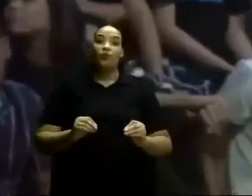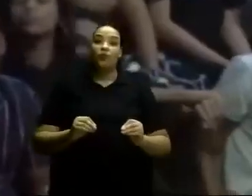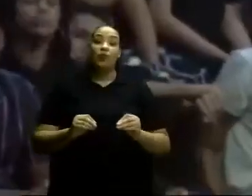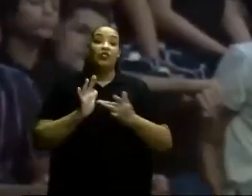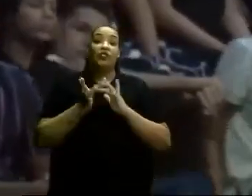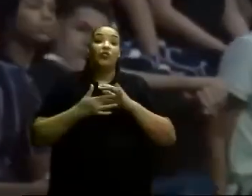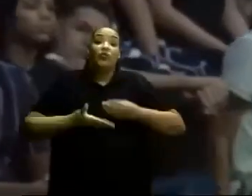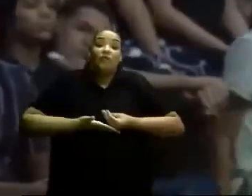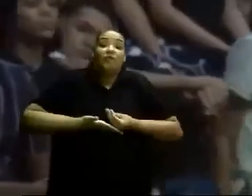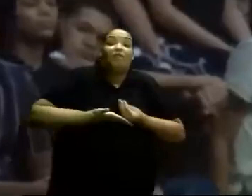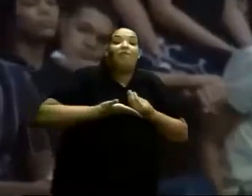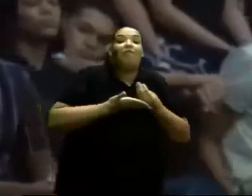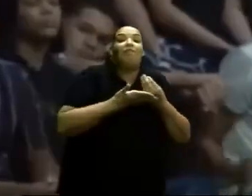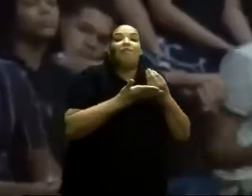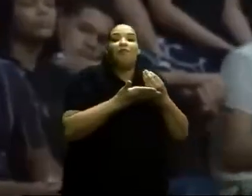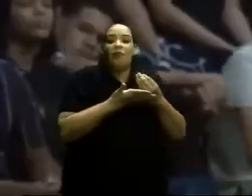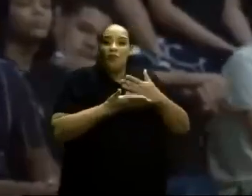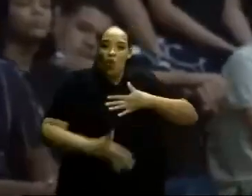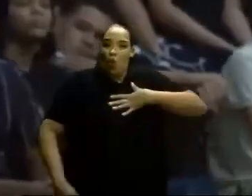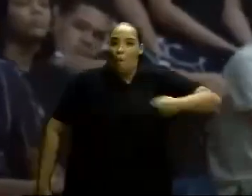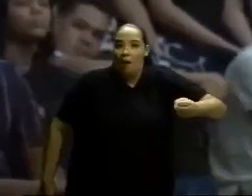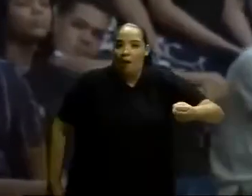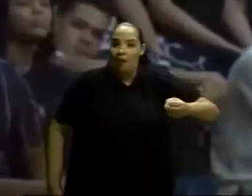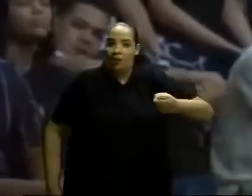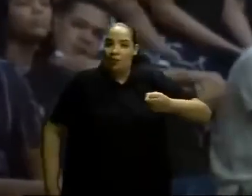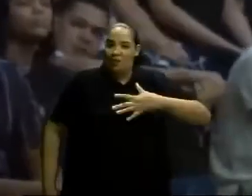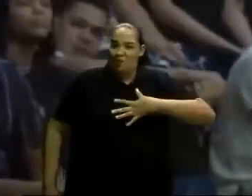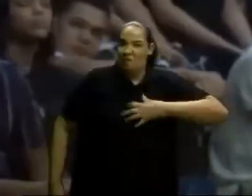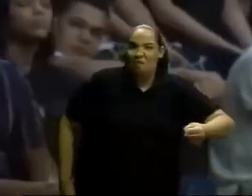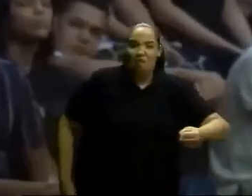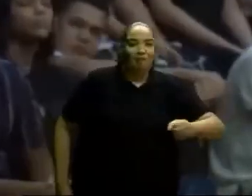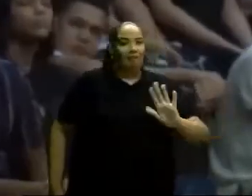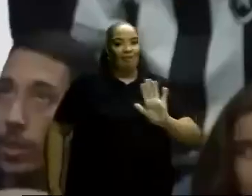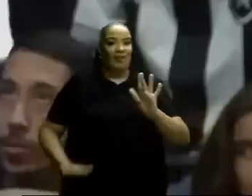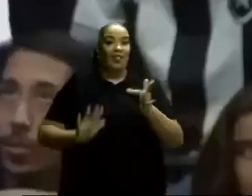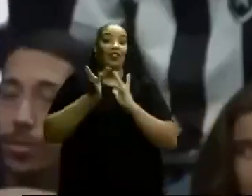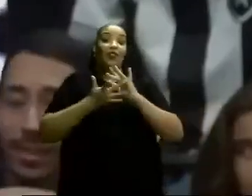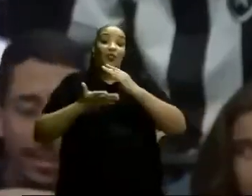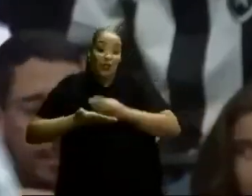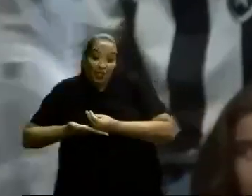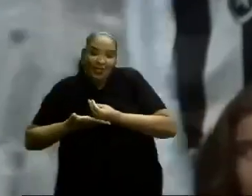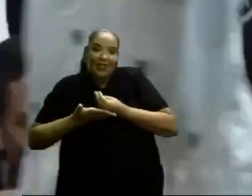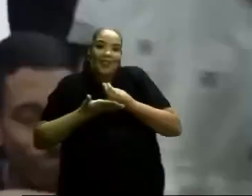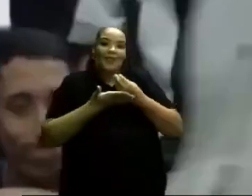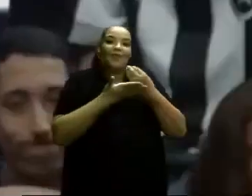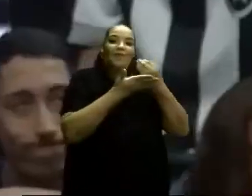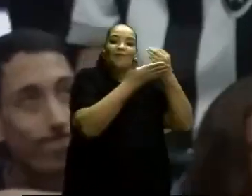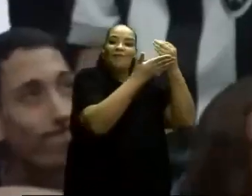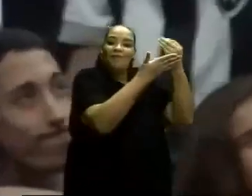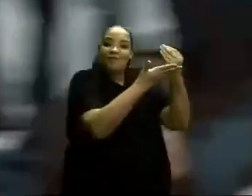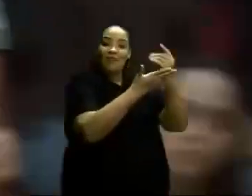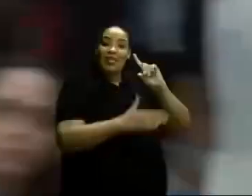entregou. Foi roubado? Foi tomado? Entregou. Depois que